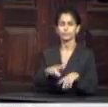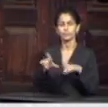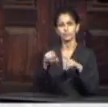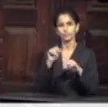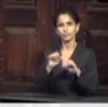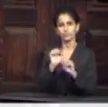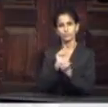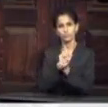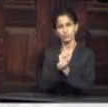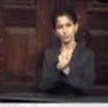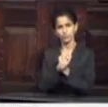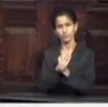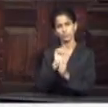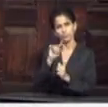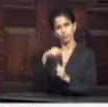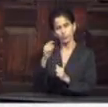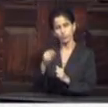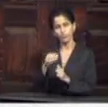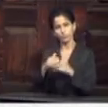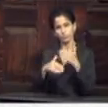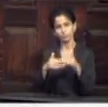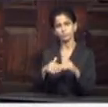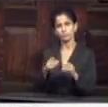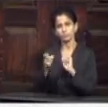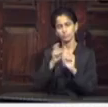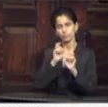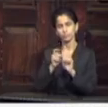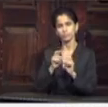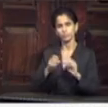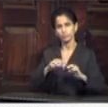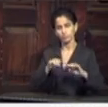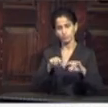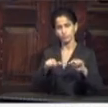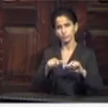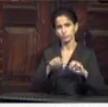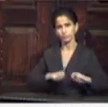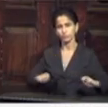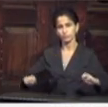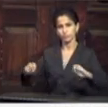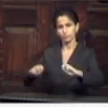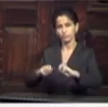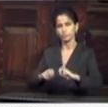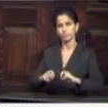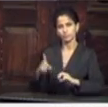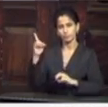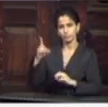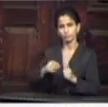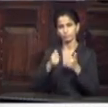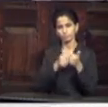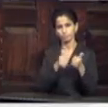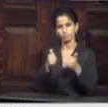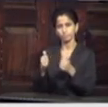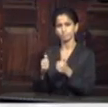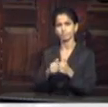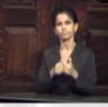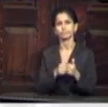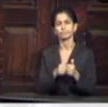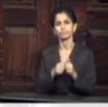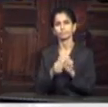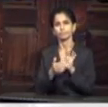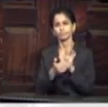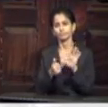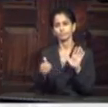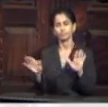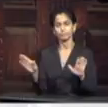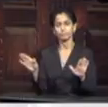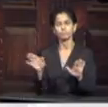essa emenda hoje e que depois, posteriormente, discutíssemos com Vossa Excelência, com os demais membros da mesa diretora. Ok? Tranquilo. Então está retirado o destaque.